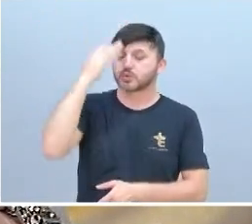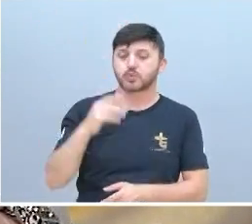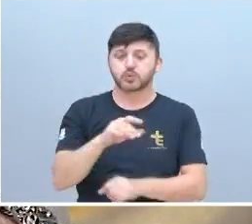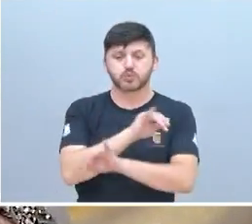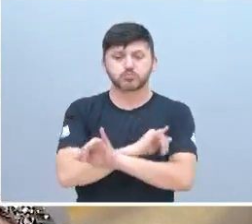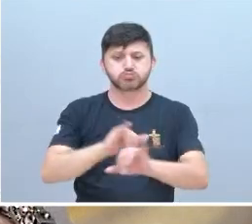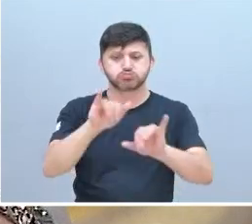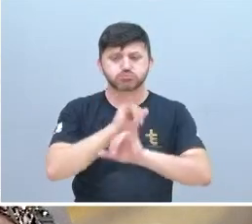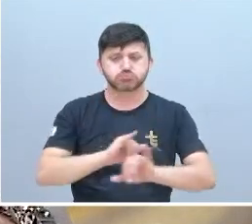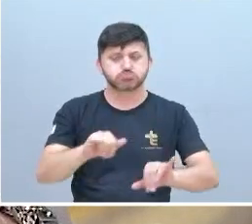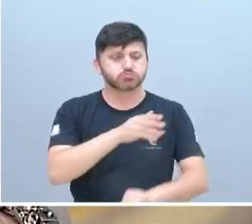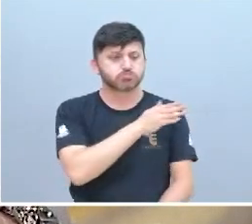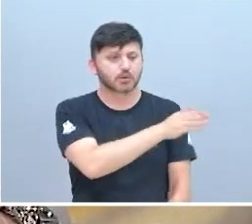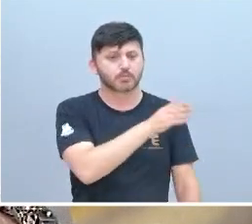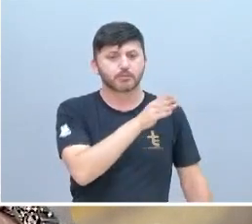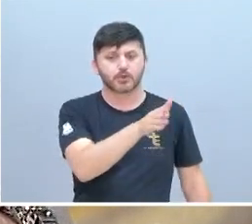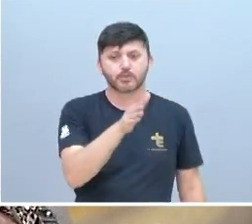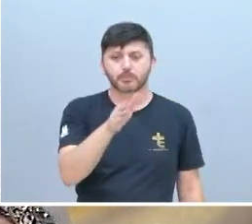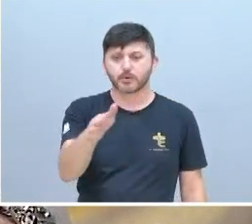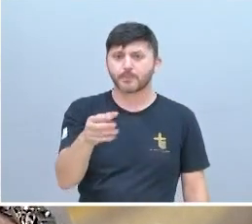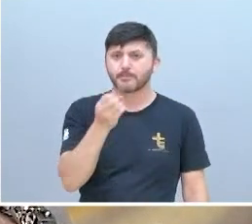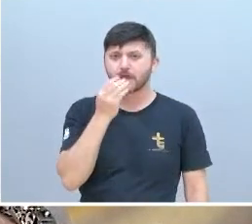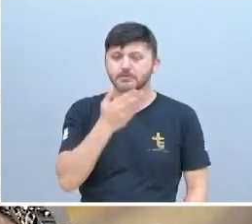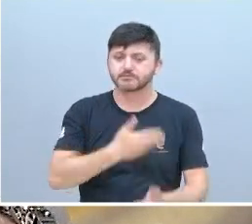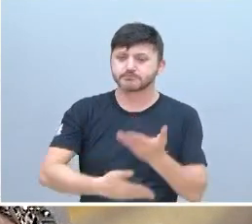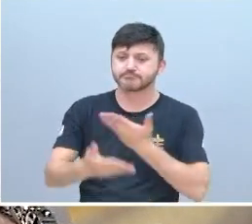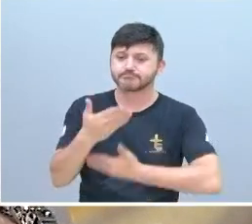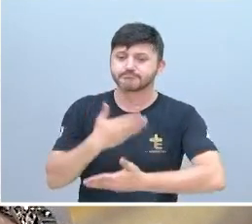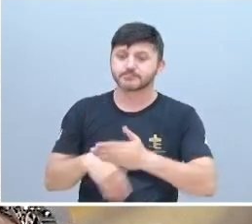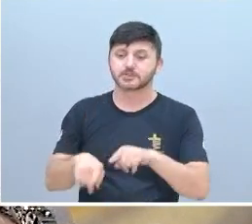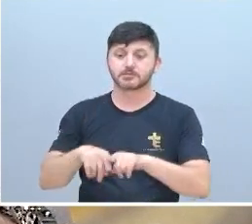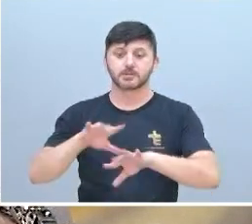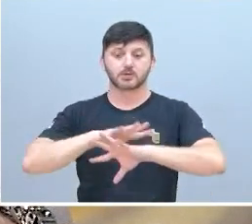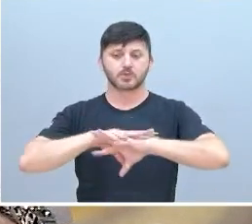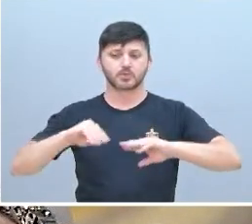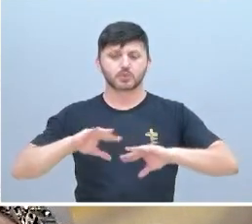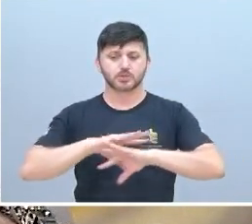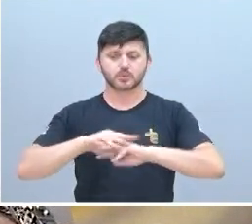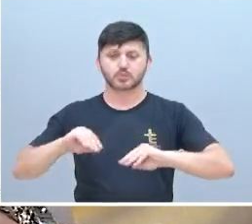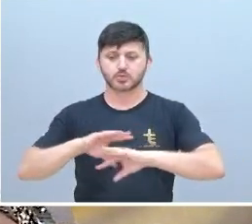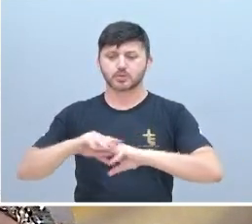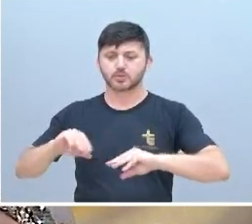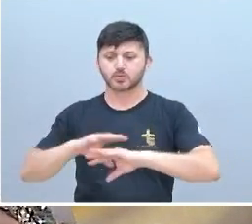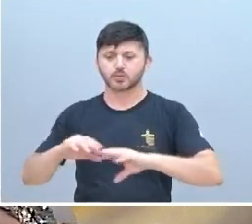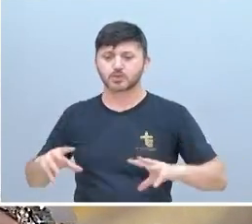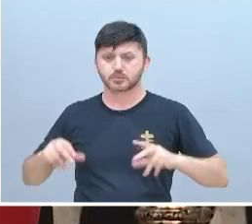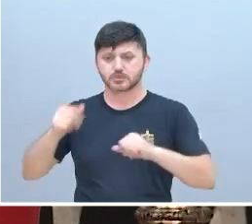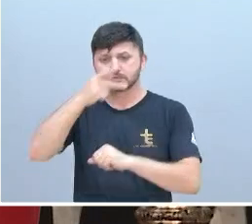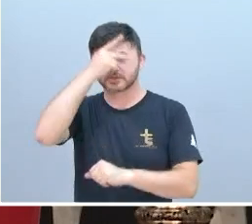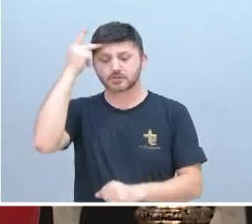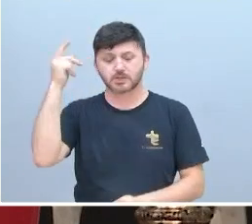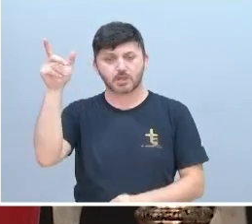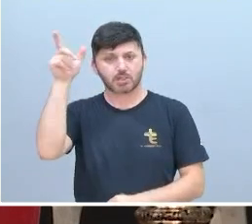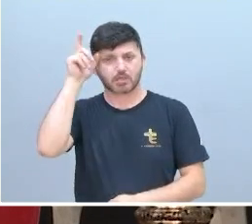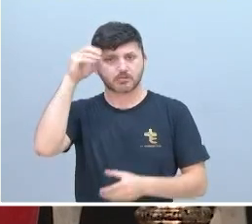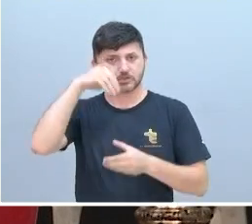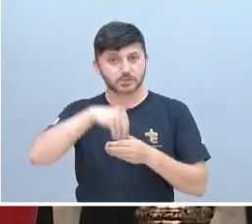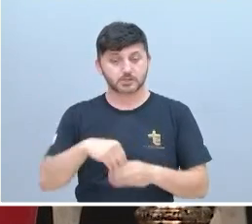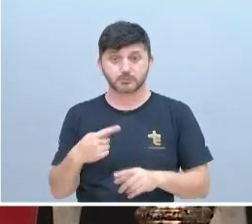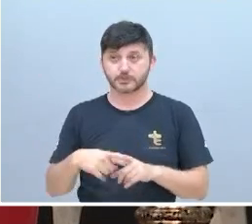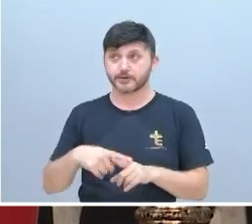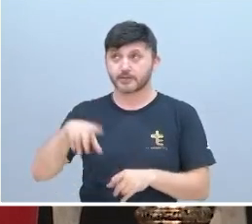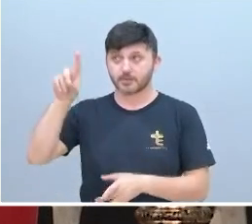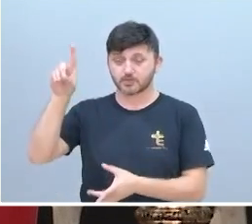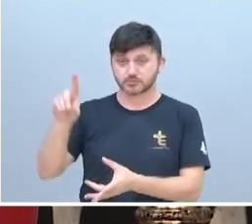por toda parte fazendo bem e curando a todos os que estavam dominados pelo demônio, porque Deus